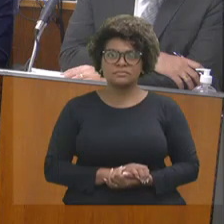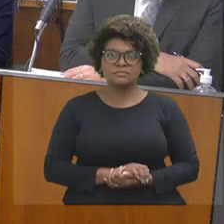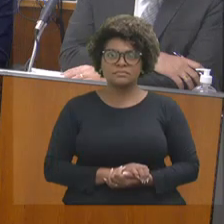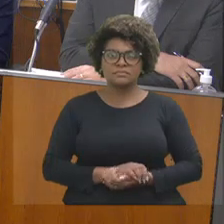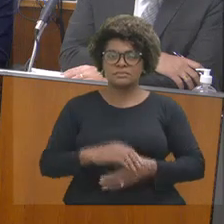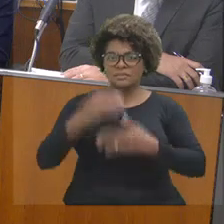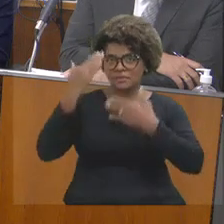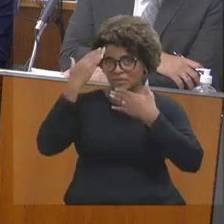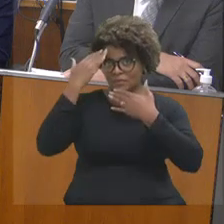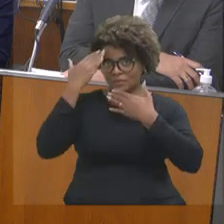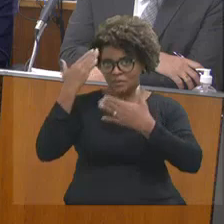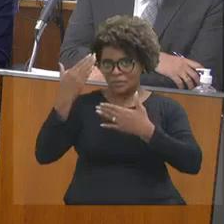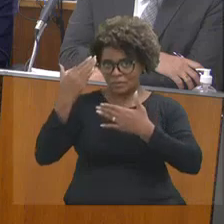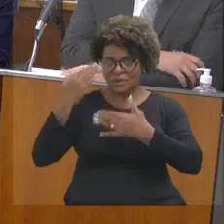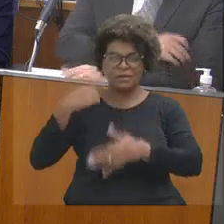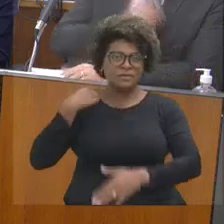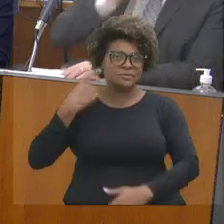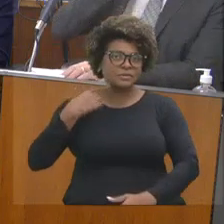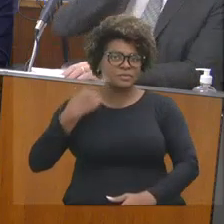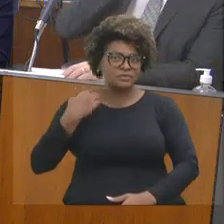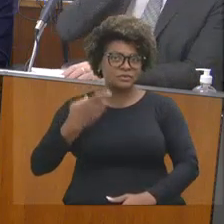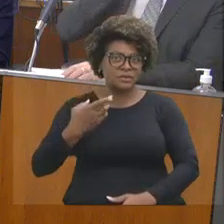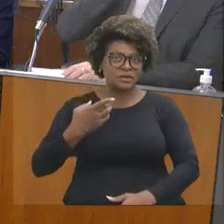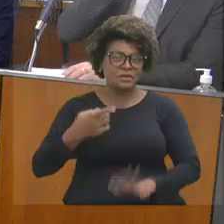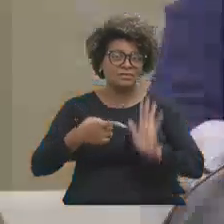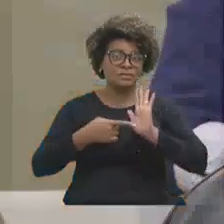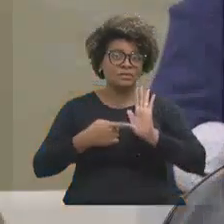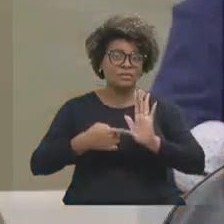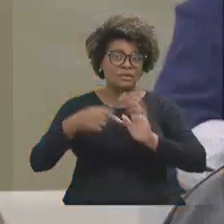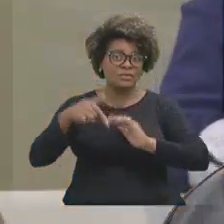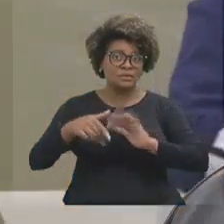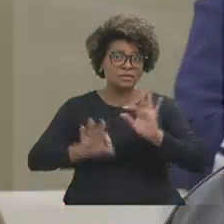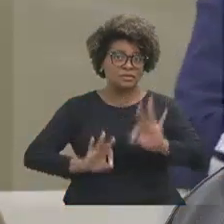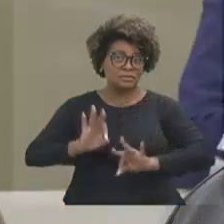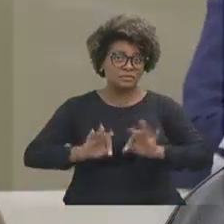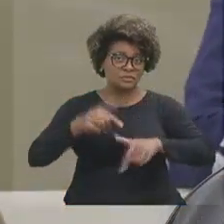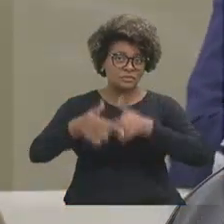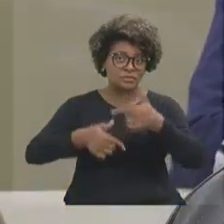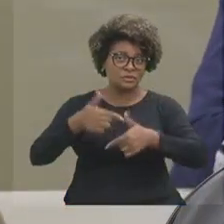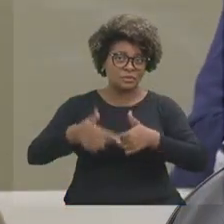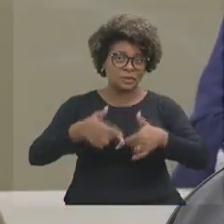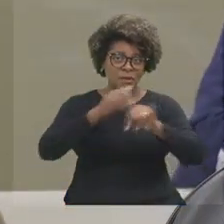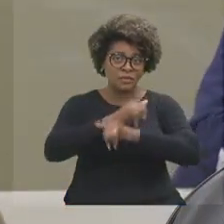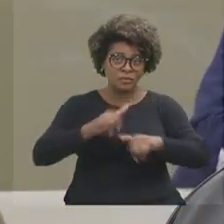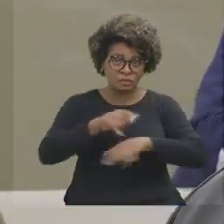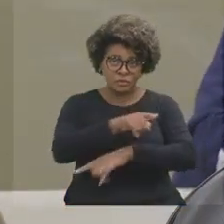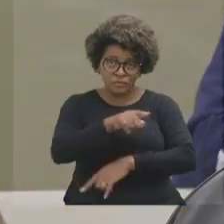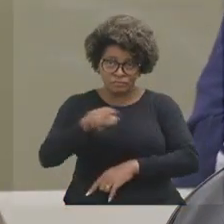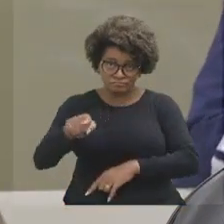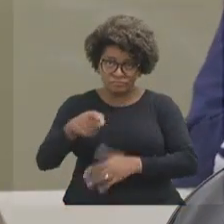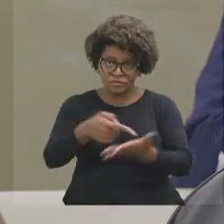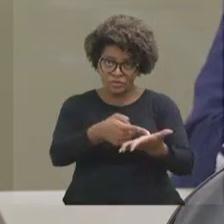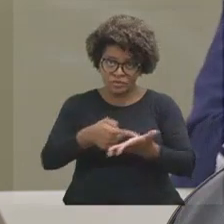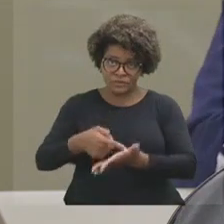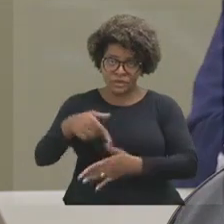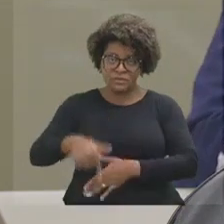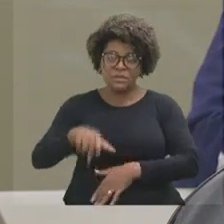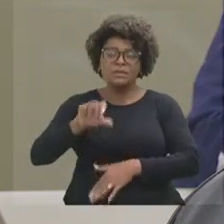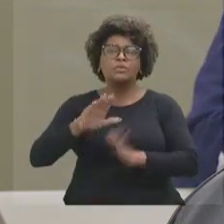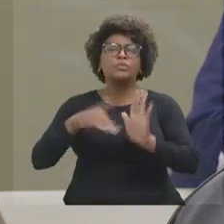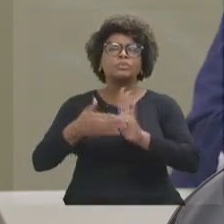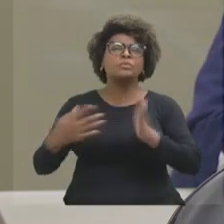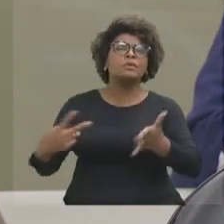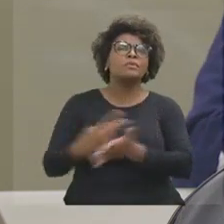Muito obrigado Deputado a presidência tendo em vista organização dos trabalhos comunica os parlamentares aos convidados que os atos dessa reunião